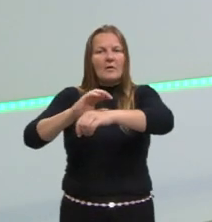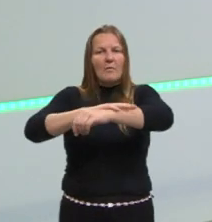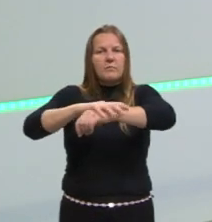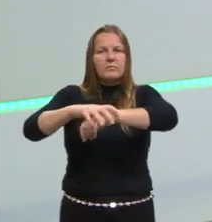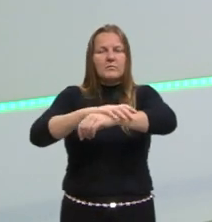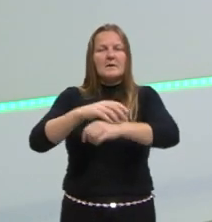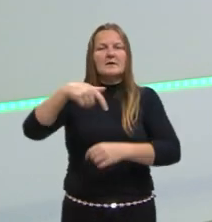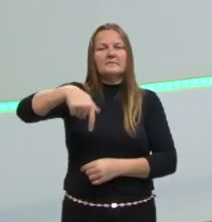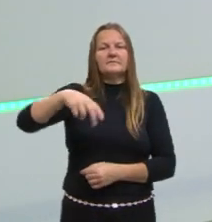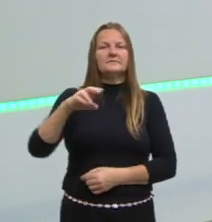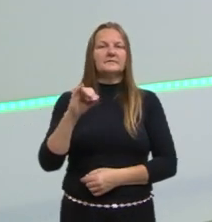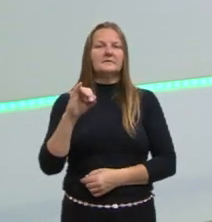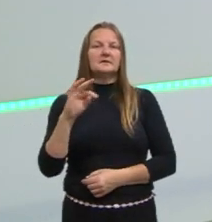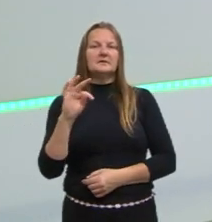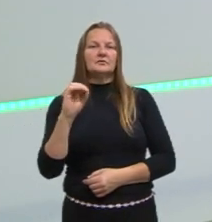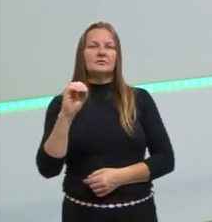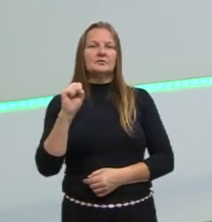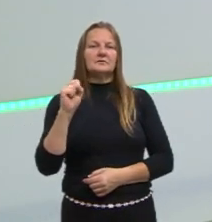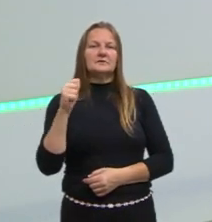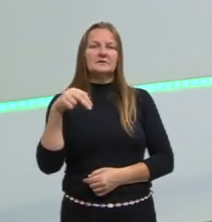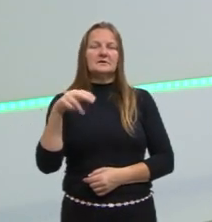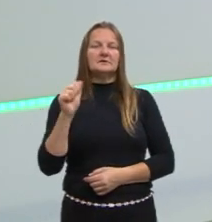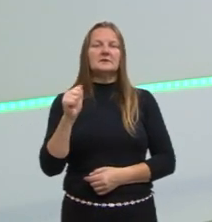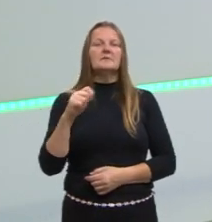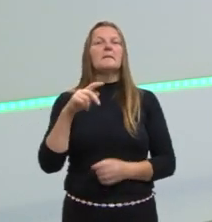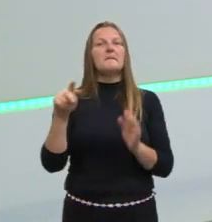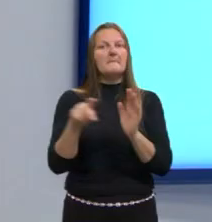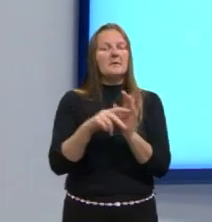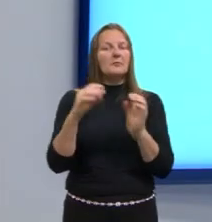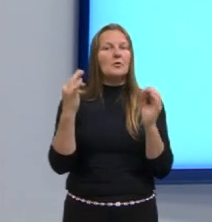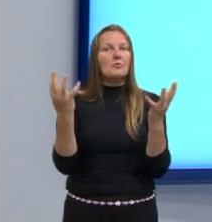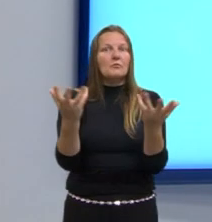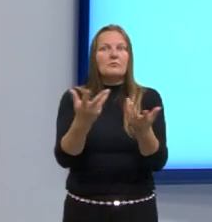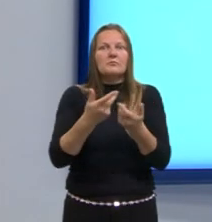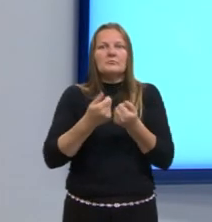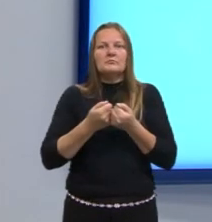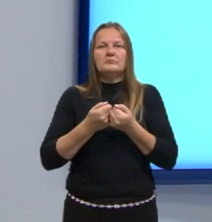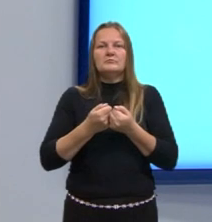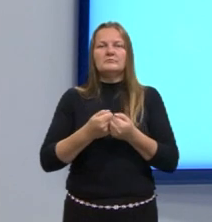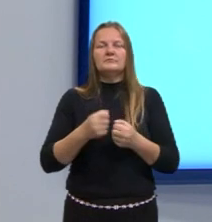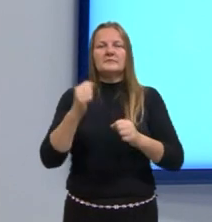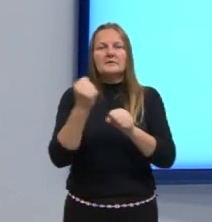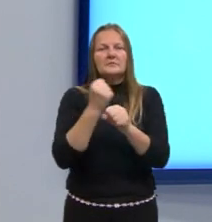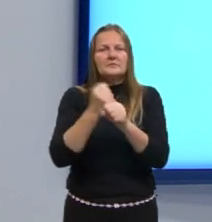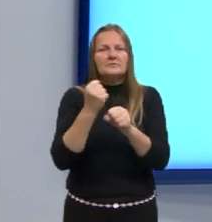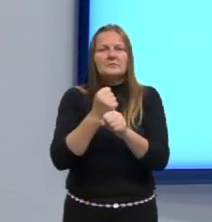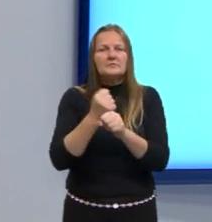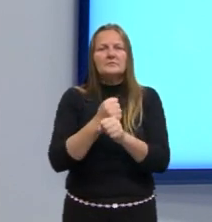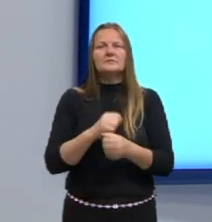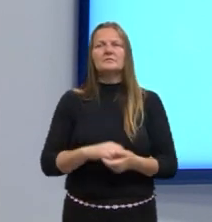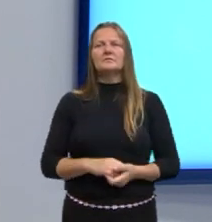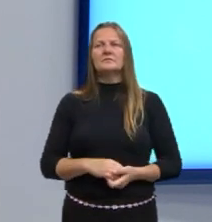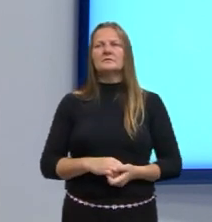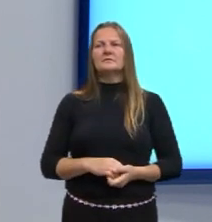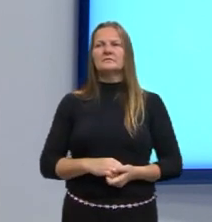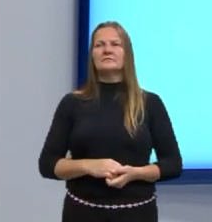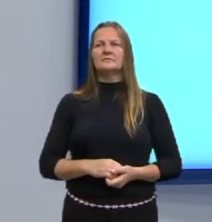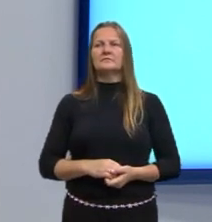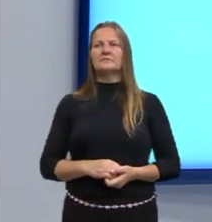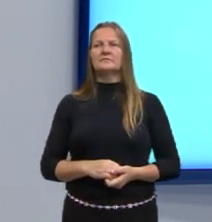aqui tosana que é um biopolímero excelente para produzir biopolímeros né biofilmes